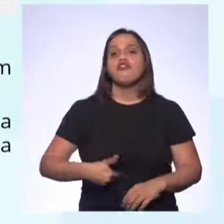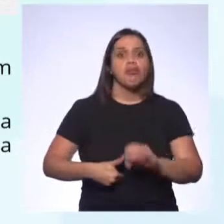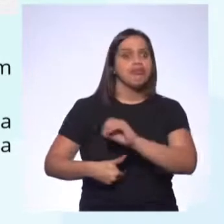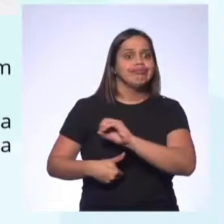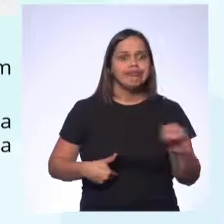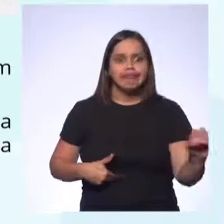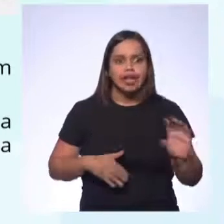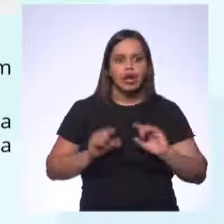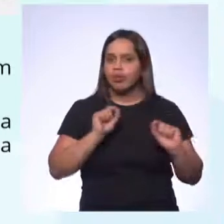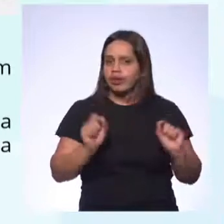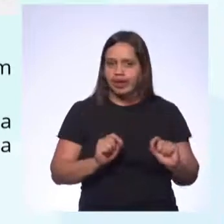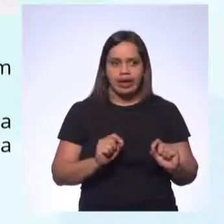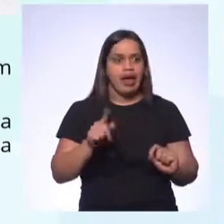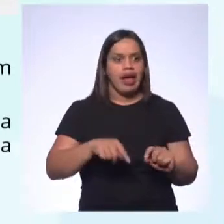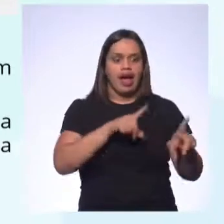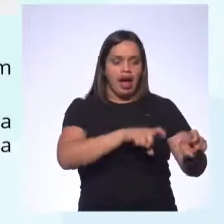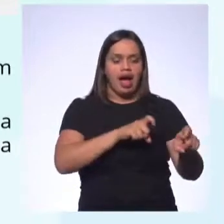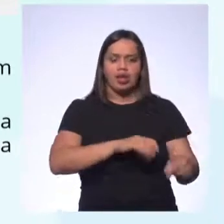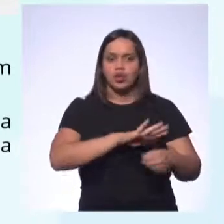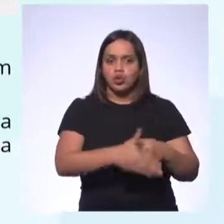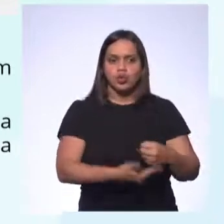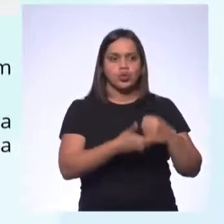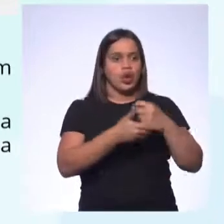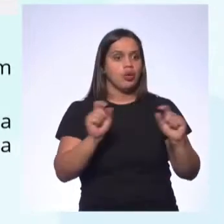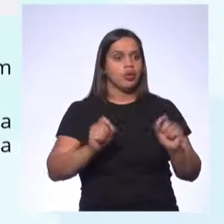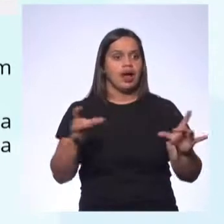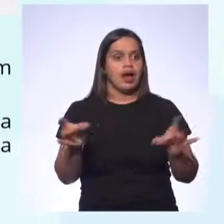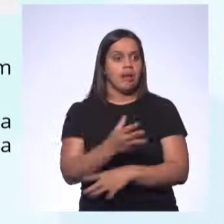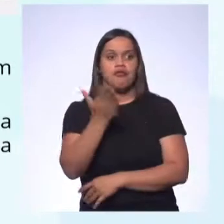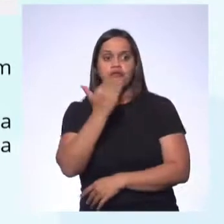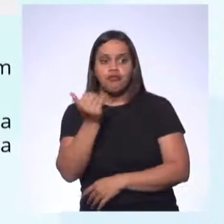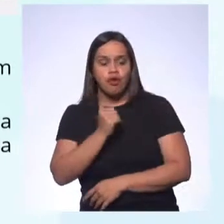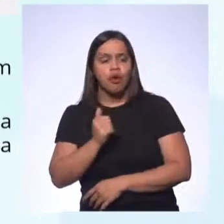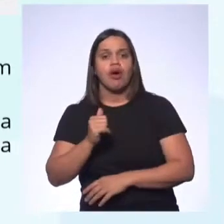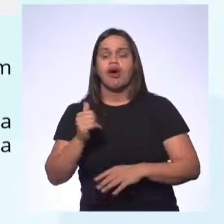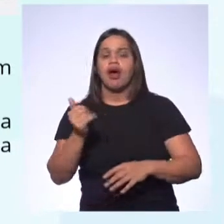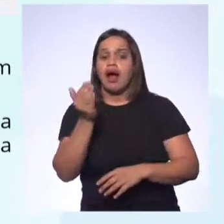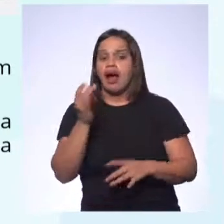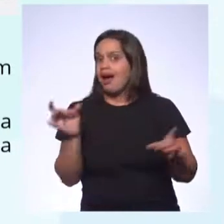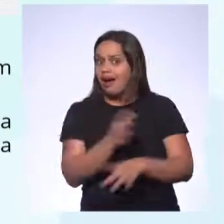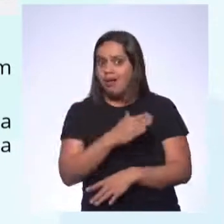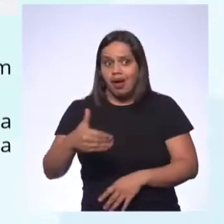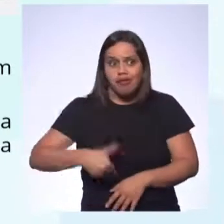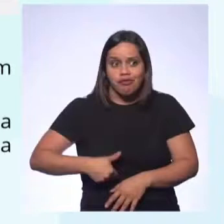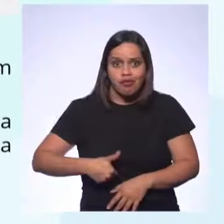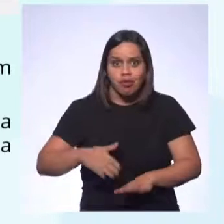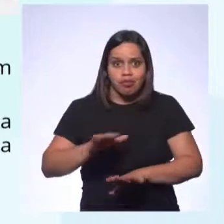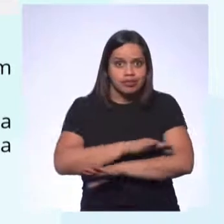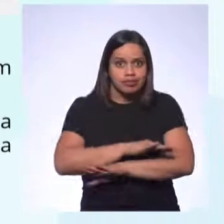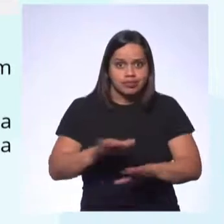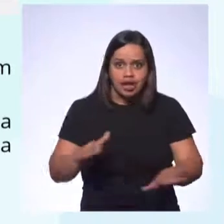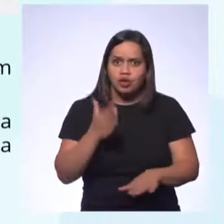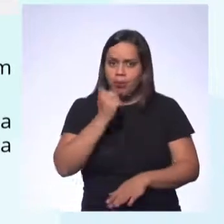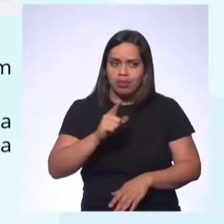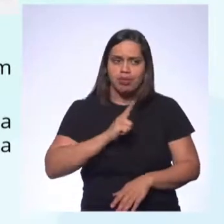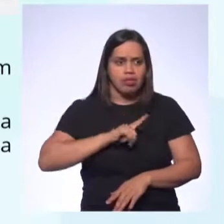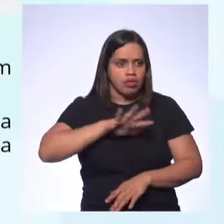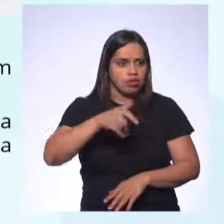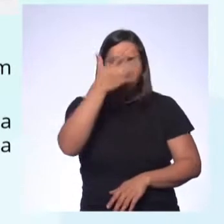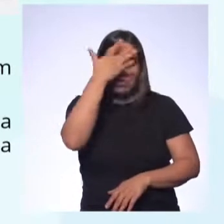fome, alcançar a segurança alimentar e a melhoria da nutrição e promover a agricultura sustentável. Em cima